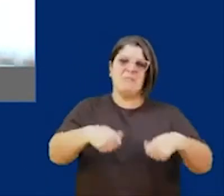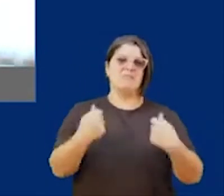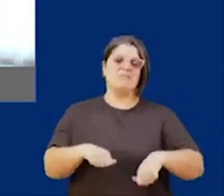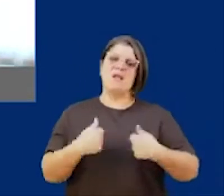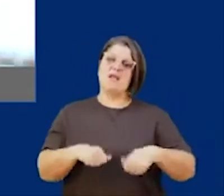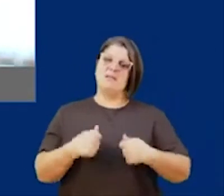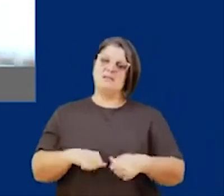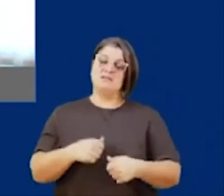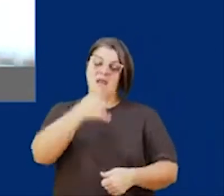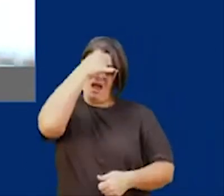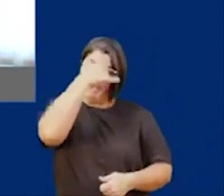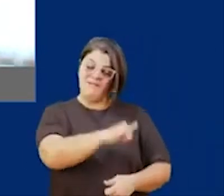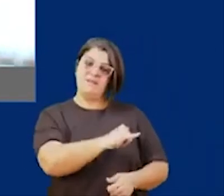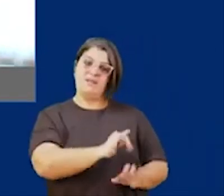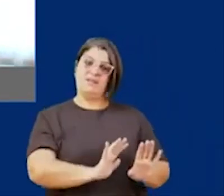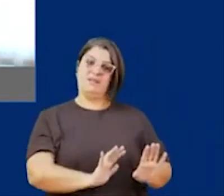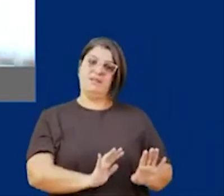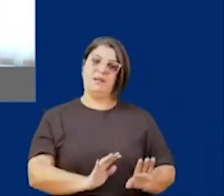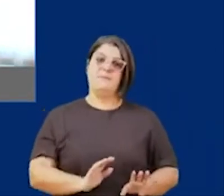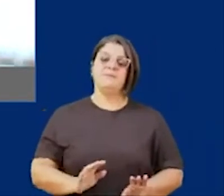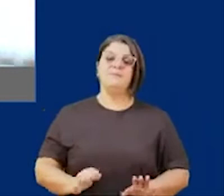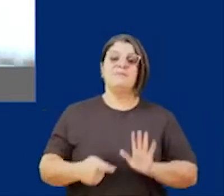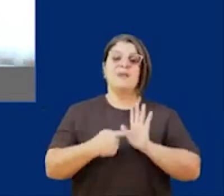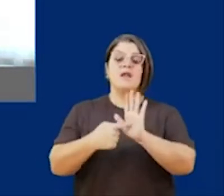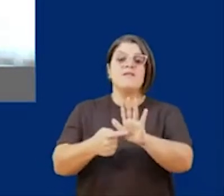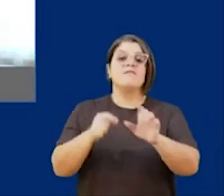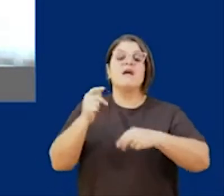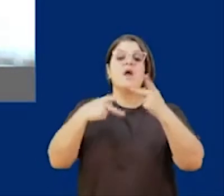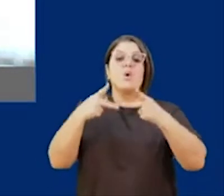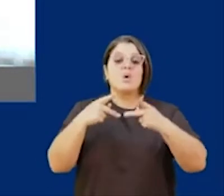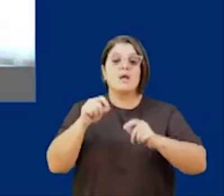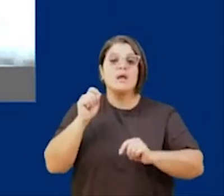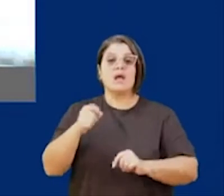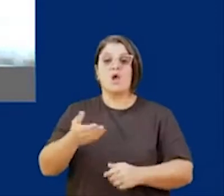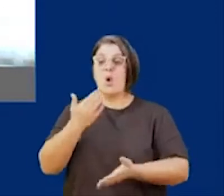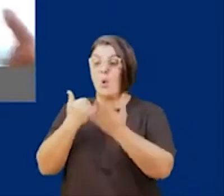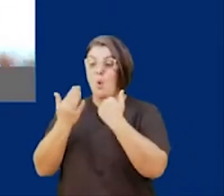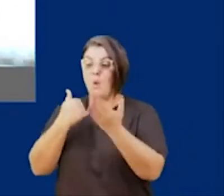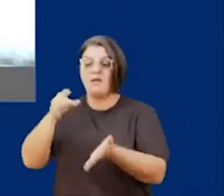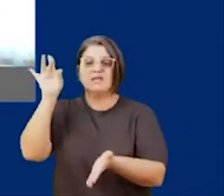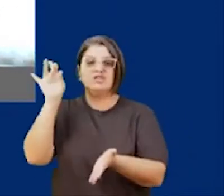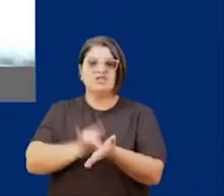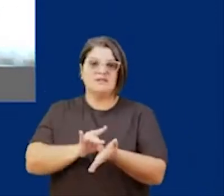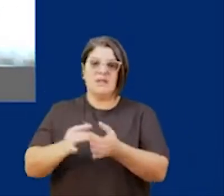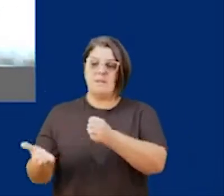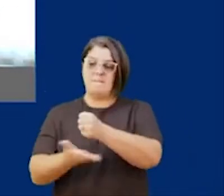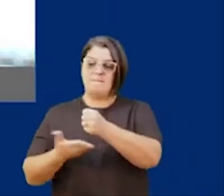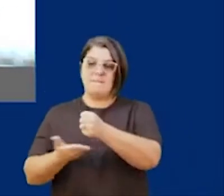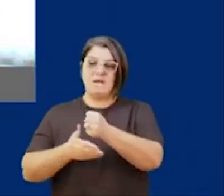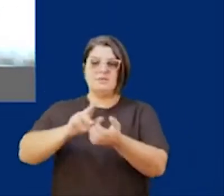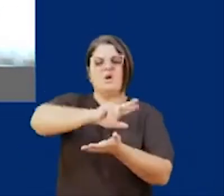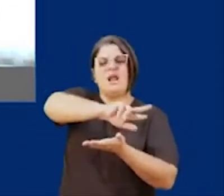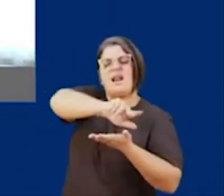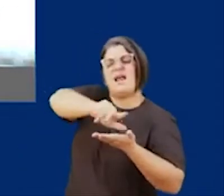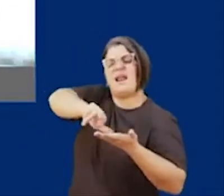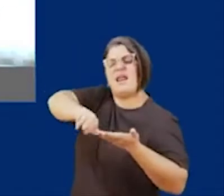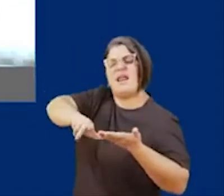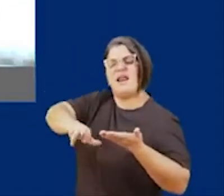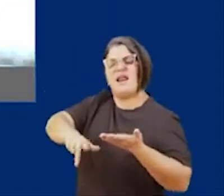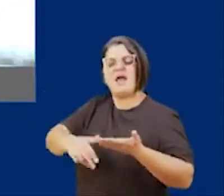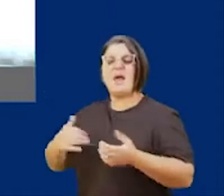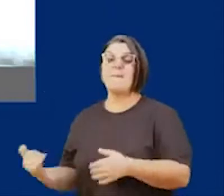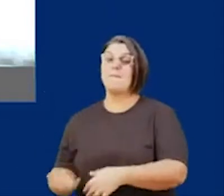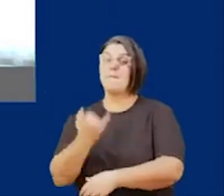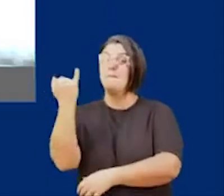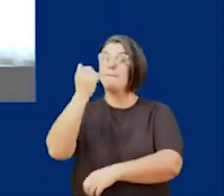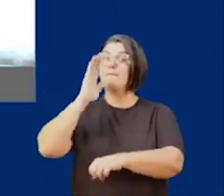Então, uma coisa fundamental, a mensagem fundamental é: dê comida de verdade, esses alimentos básicos, bem variadas. Essa é a mensagem fundamental, né?